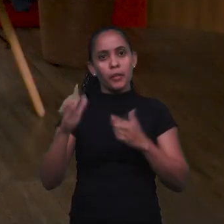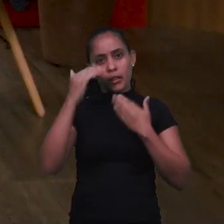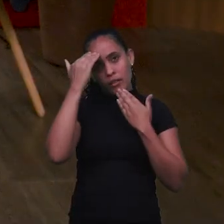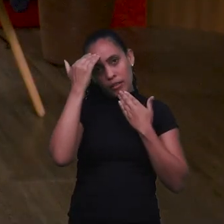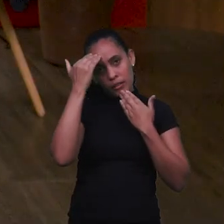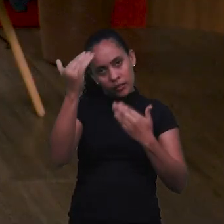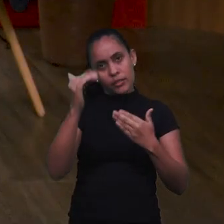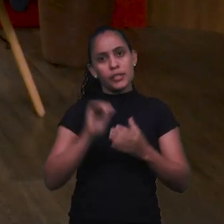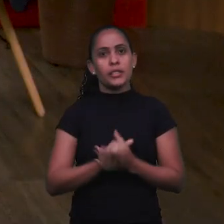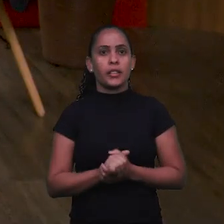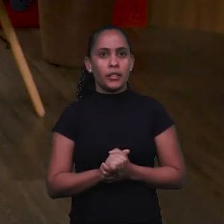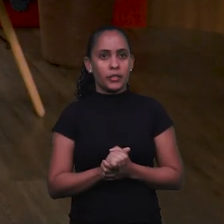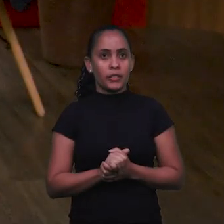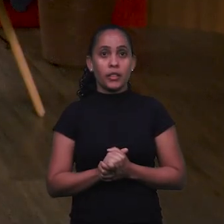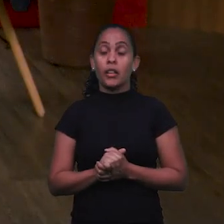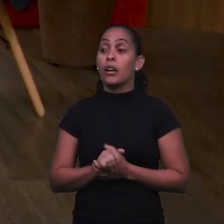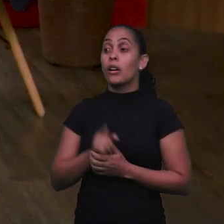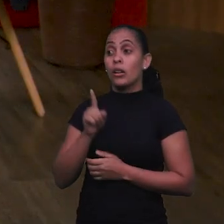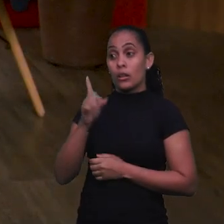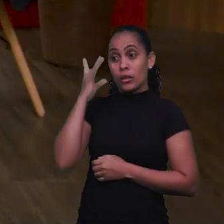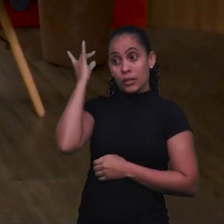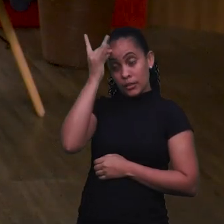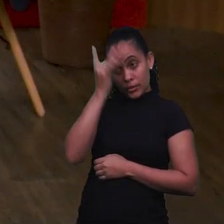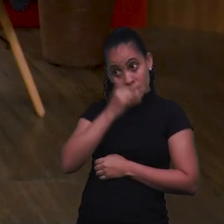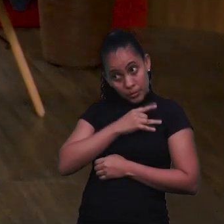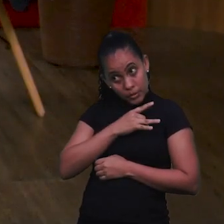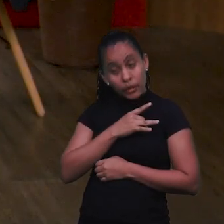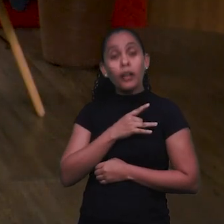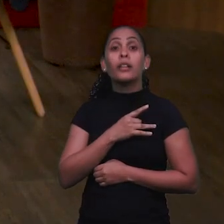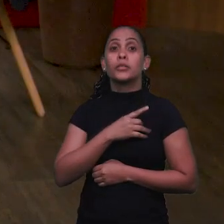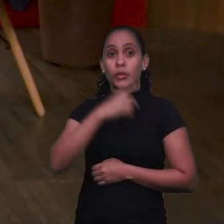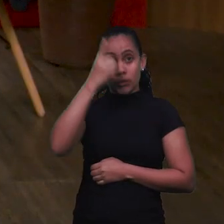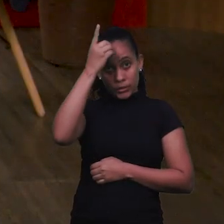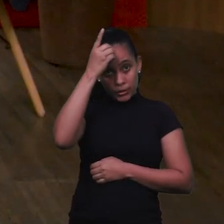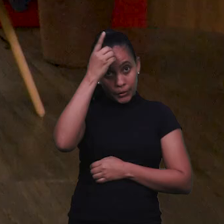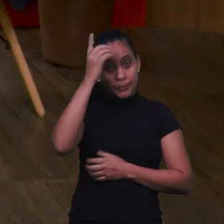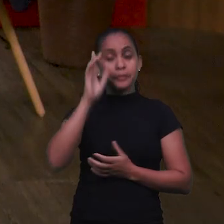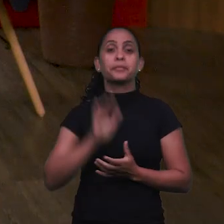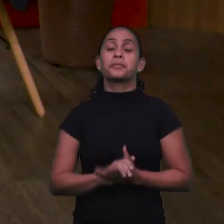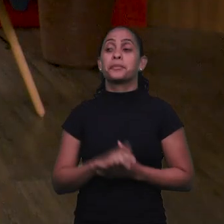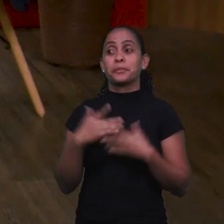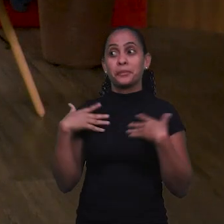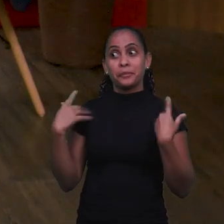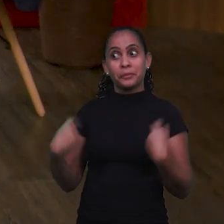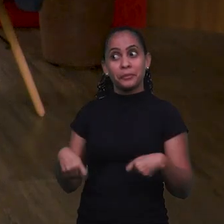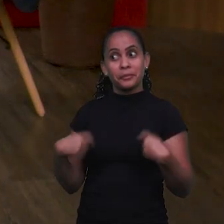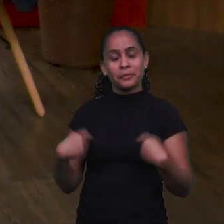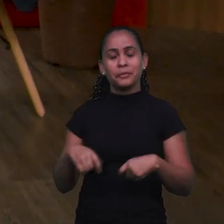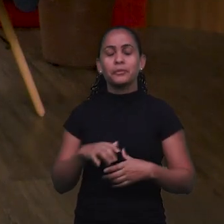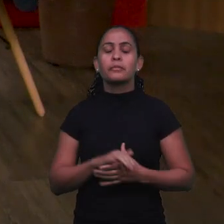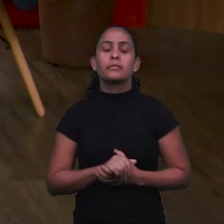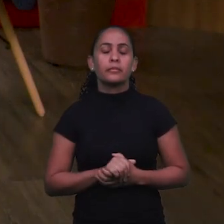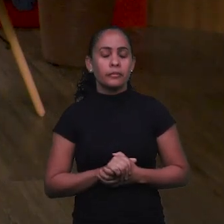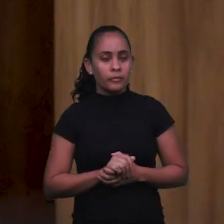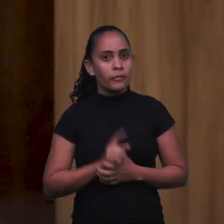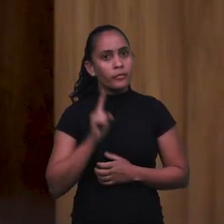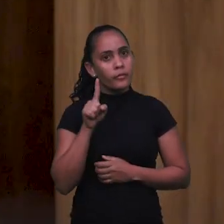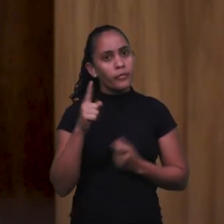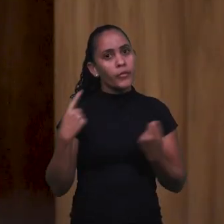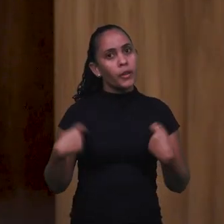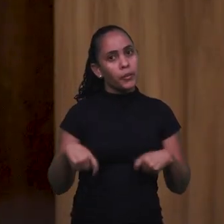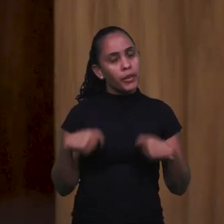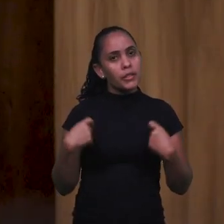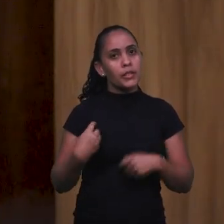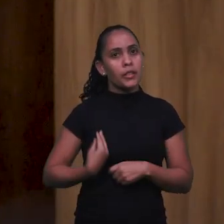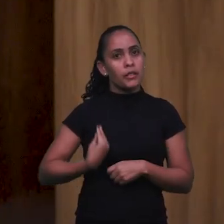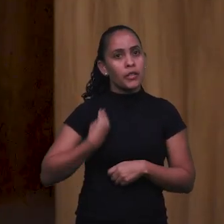Agradecemos aqui a participação. Amém. Olha, batizado com o Espírito Santo, dom espiritual. Isso. Precisa. Isso, exatamente. Você precisa